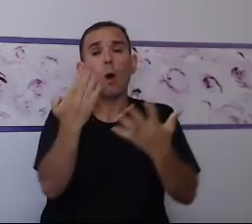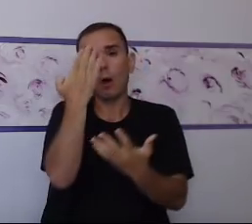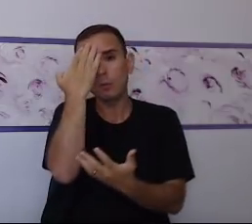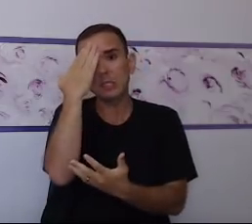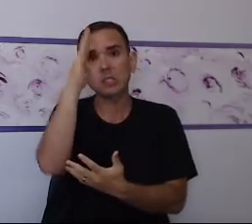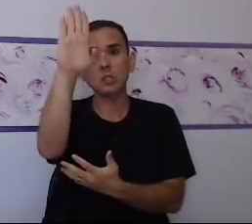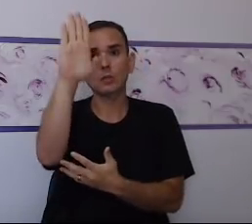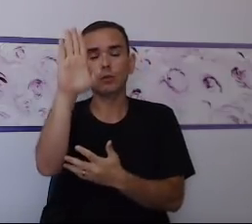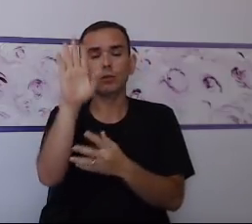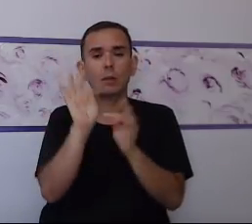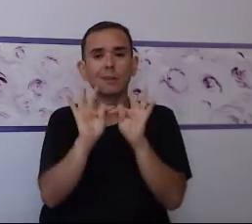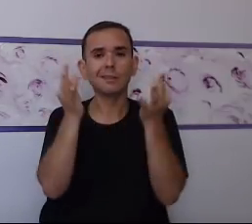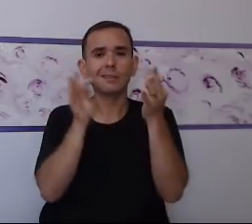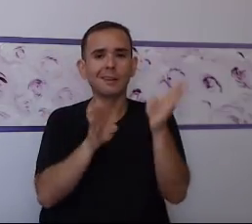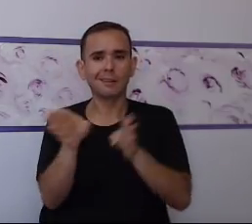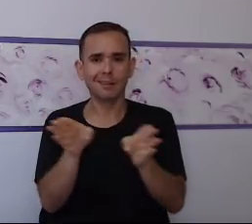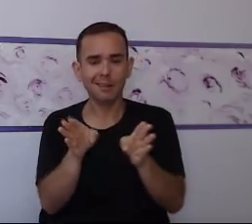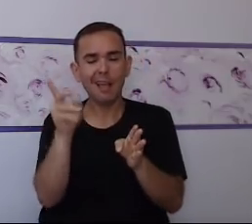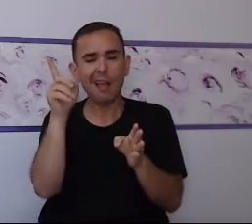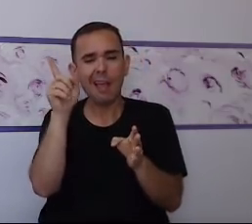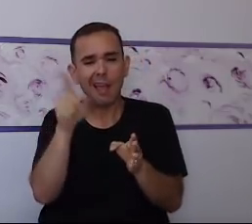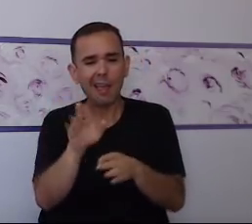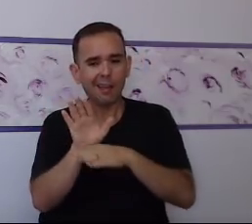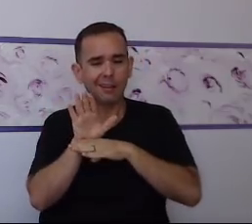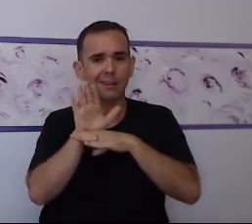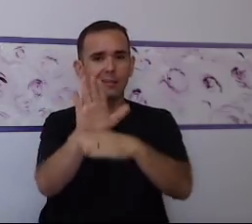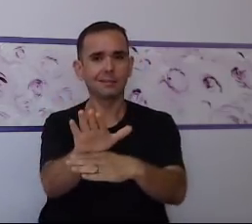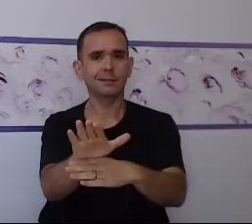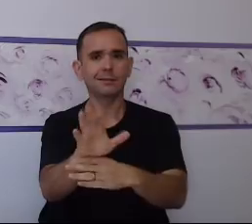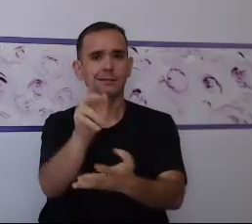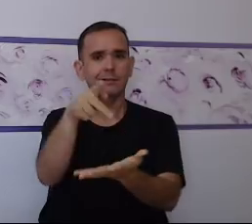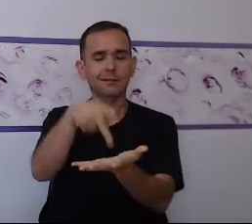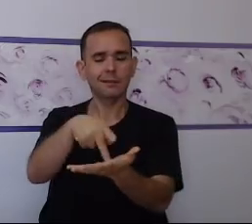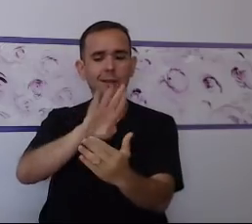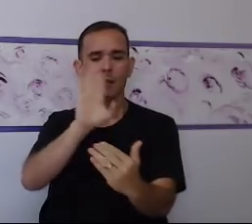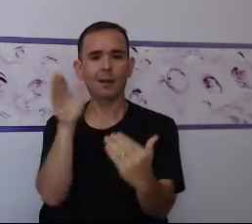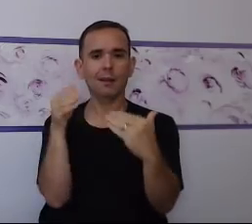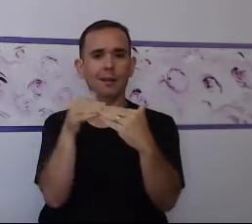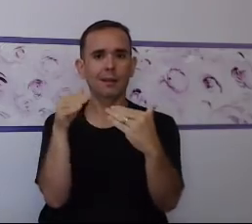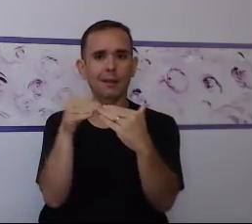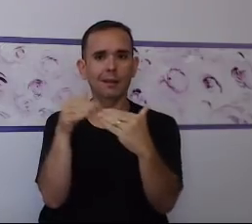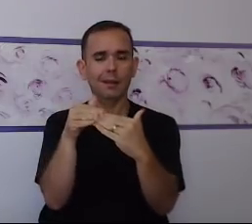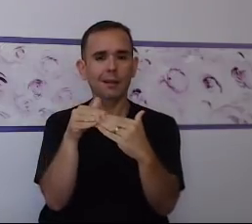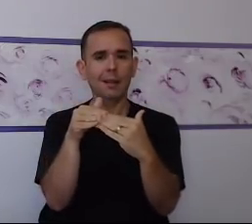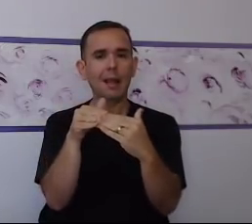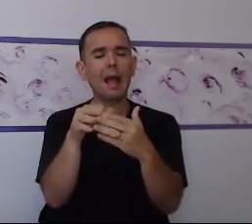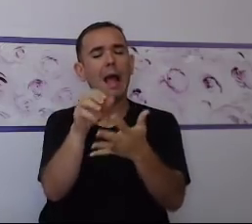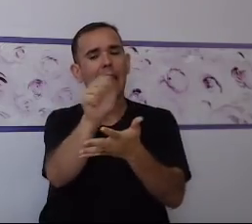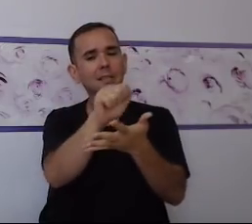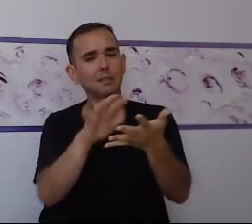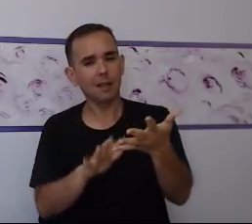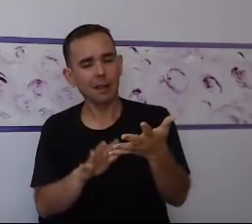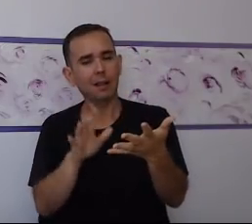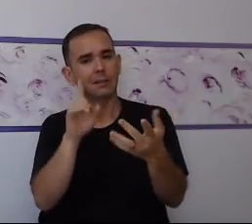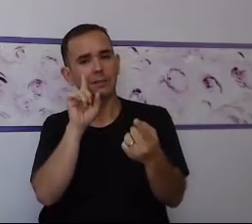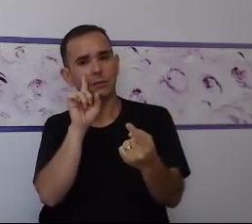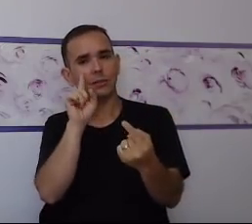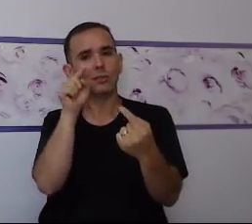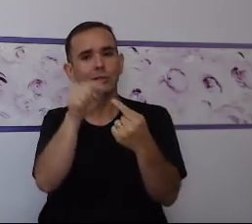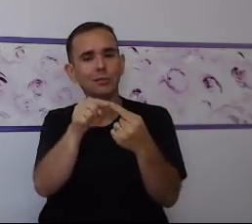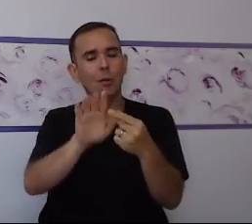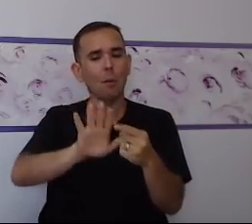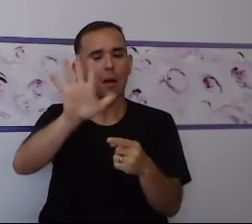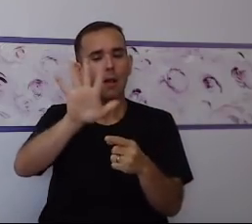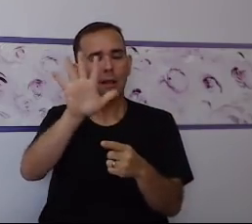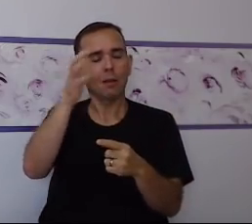tecnologia assistiva? É promover a funcionalidade relacionada à atividade e participação do aluno